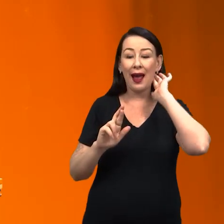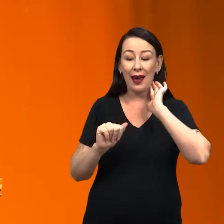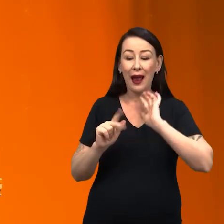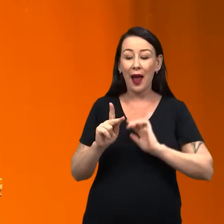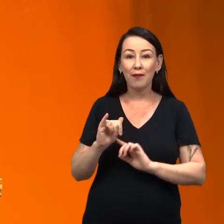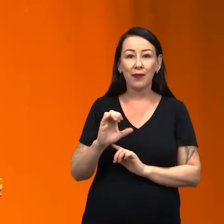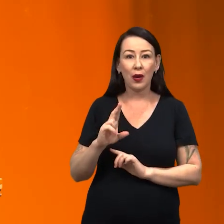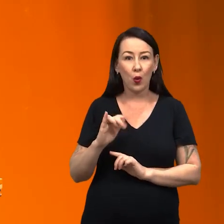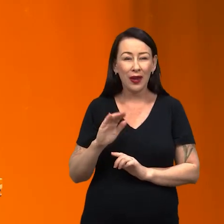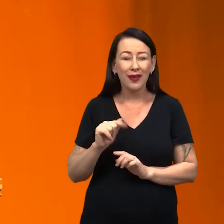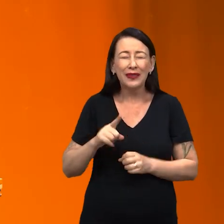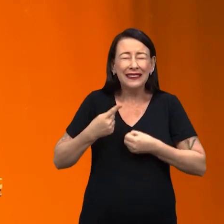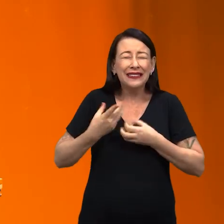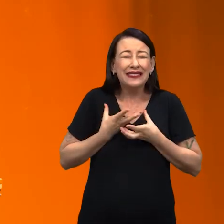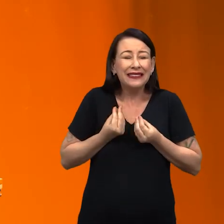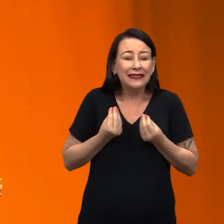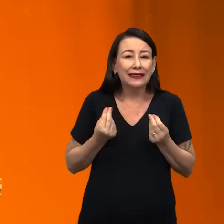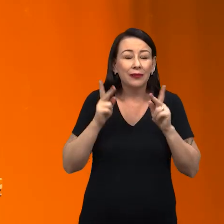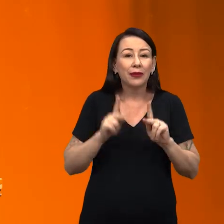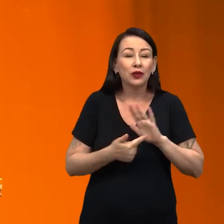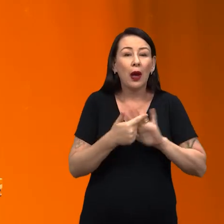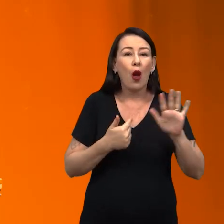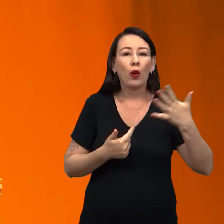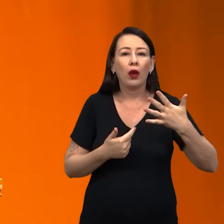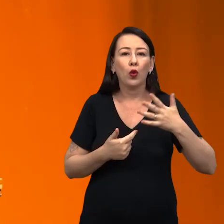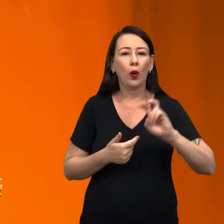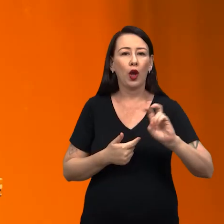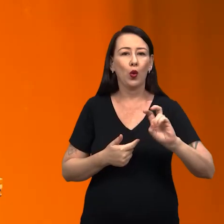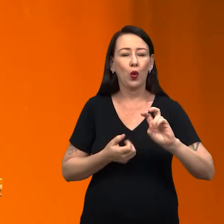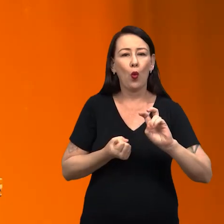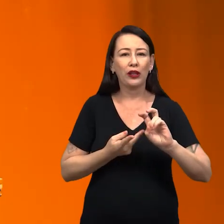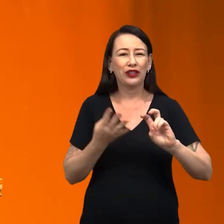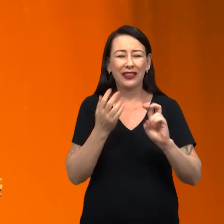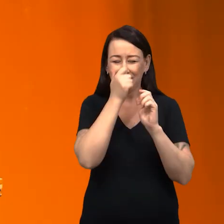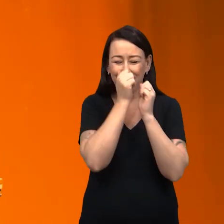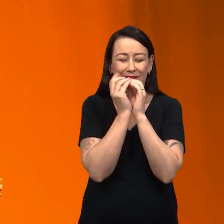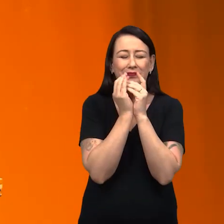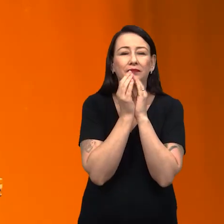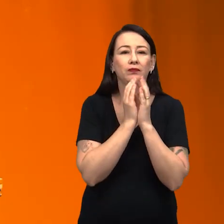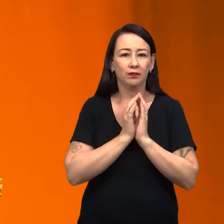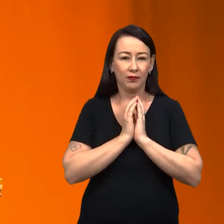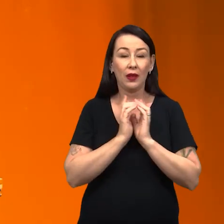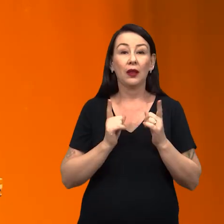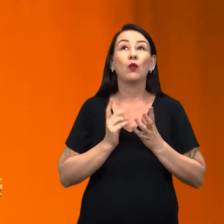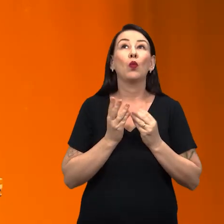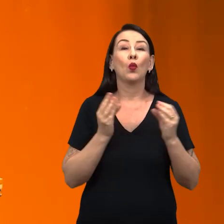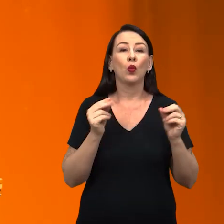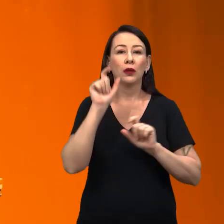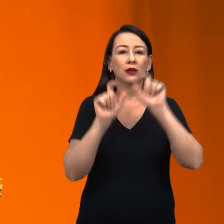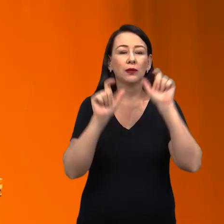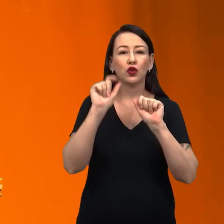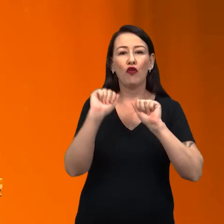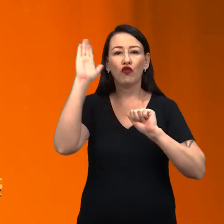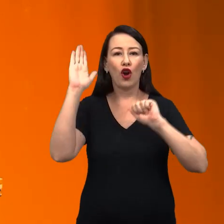densidade demográfica do país. E ela abriga uma população migrante enorme. Muita gente